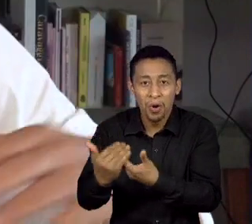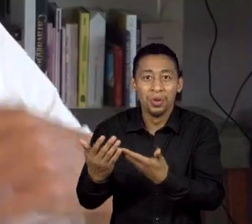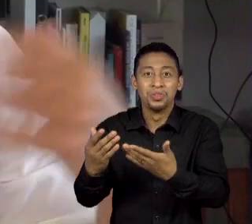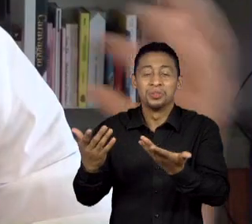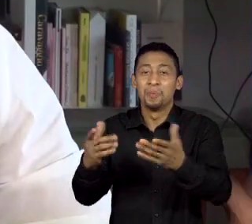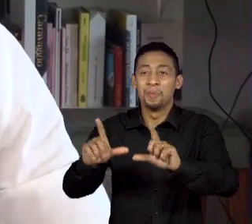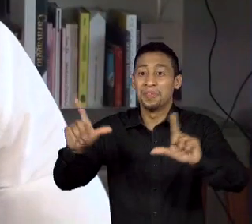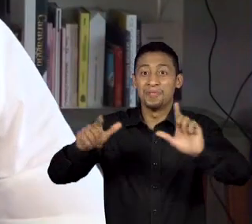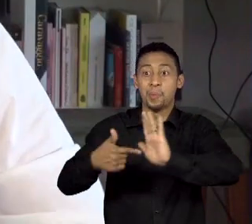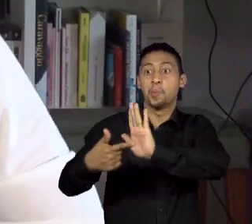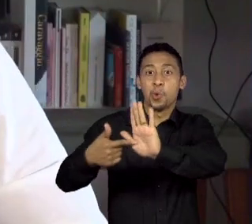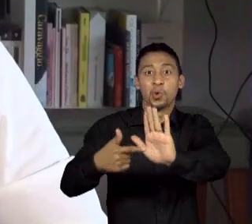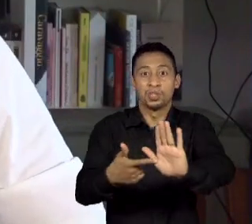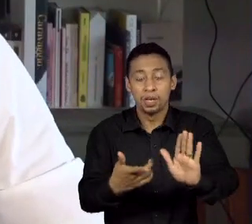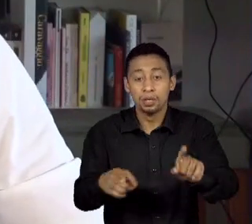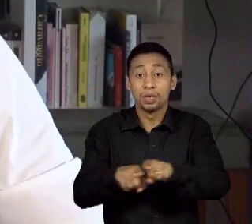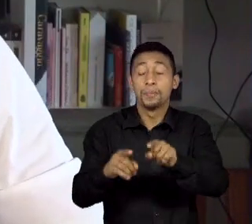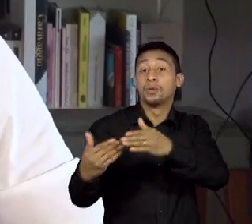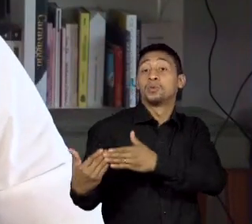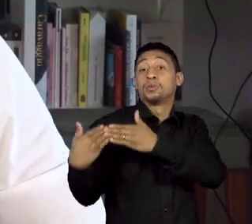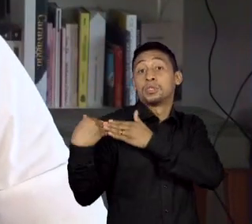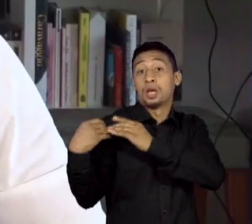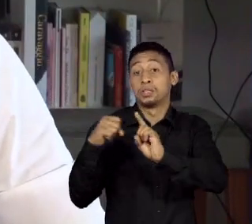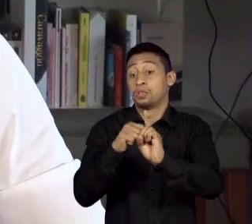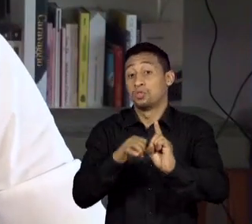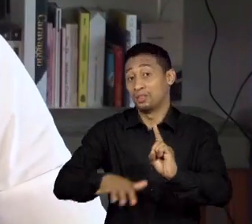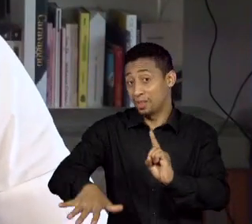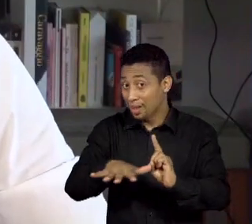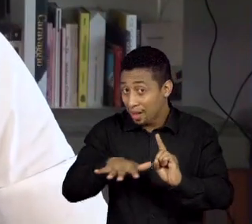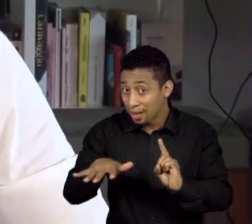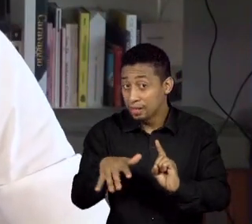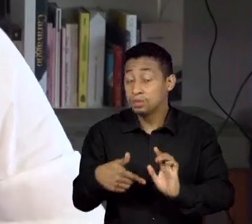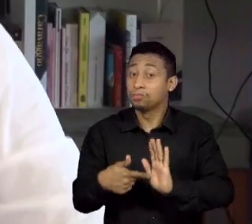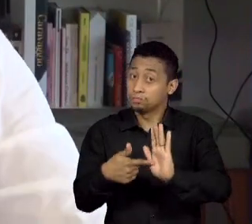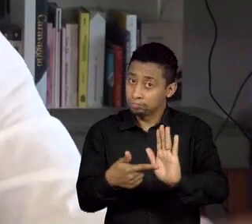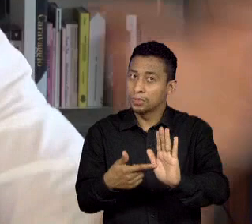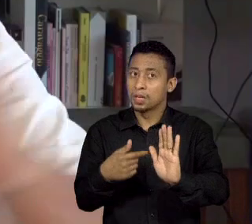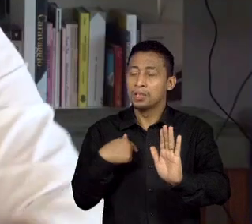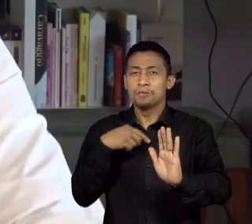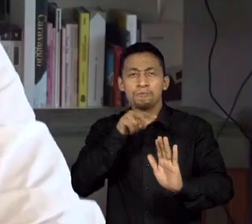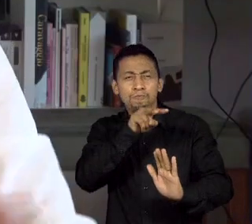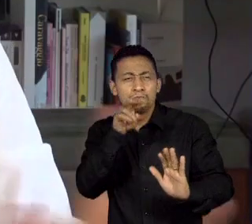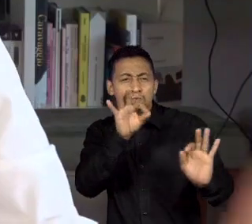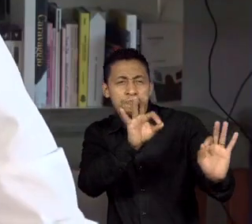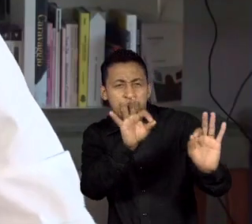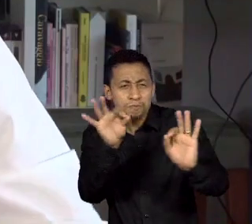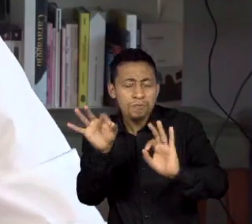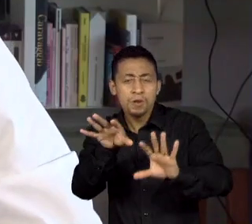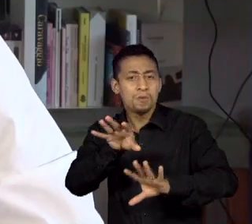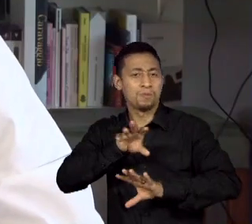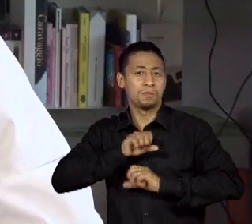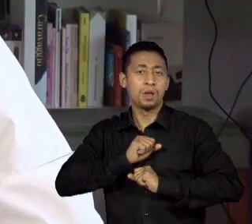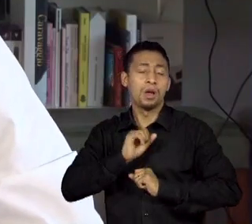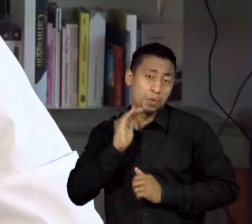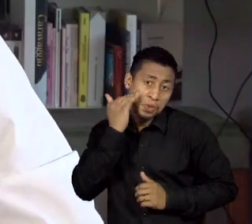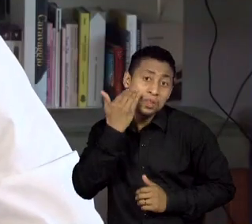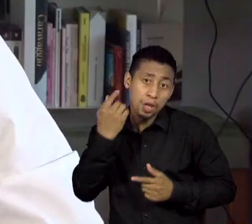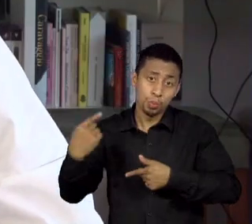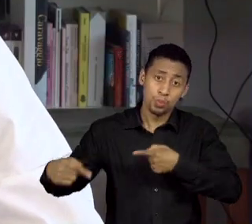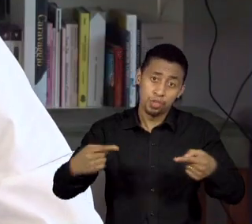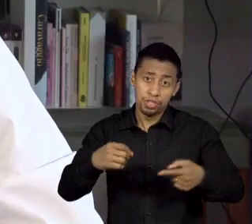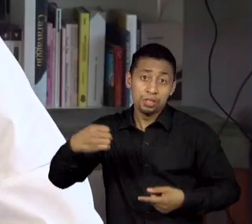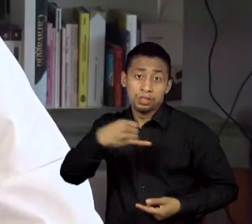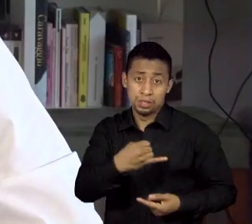televisão, a questão da responsabilidade social. Então, acho que várias coisas eu assinei, mas transpus para